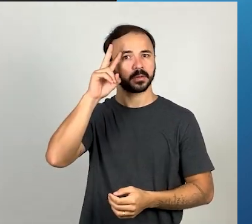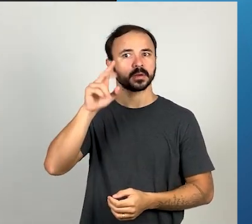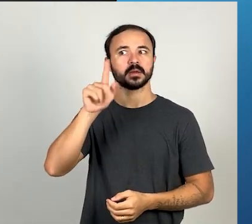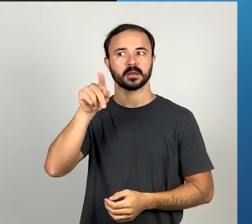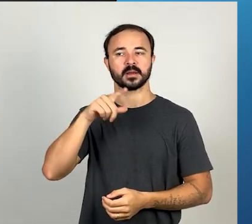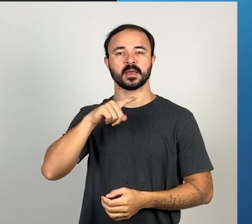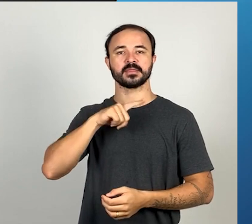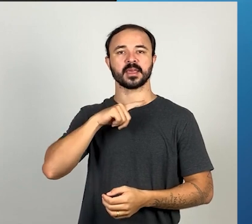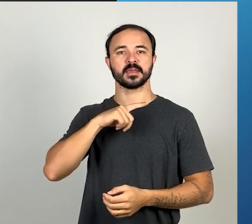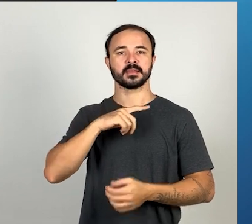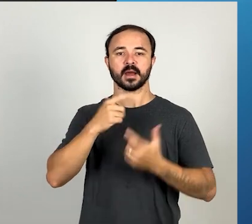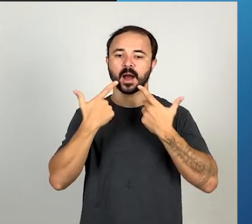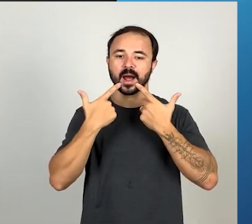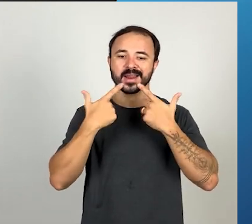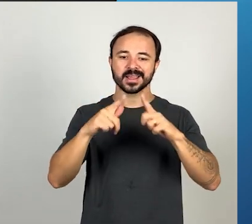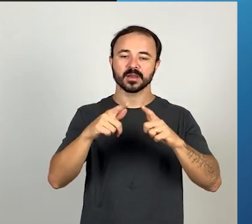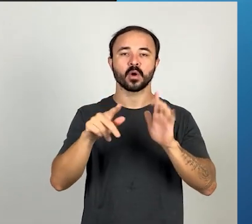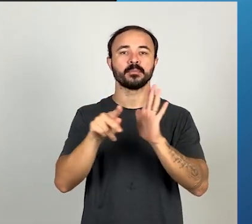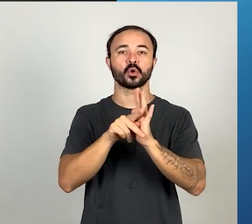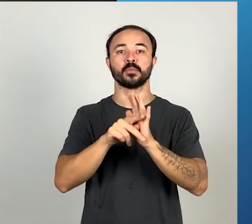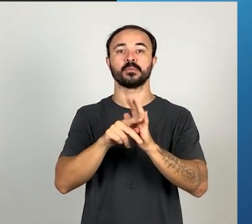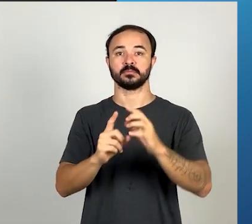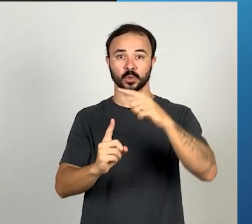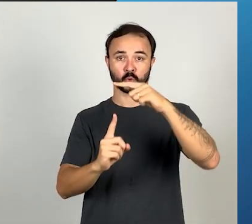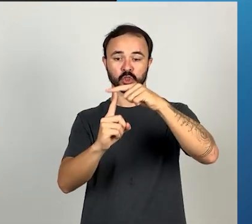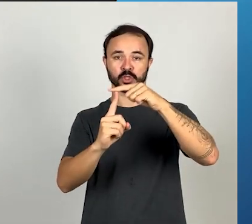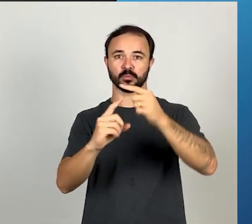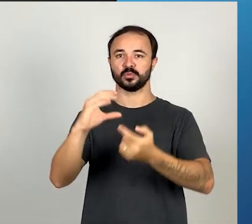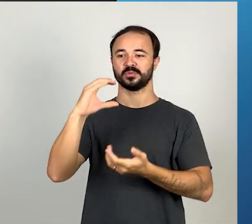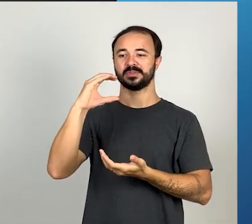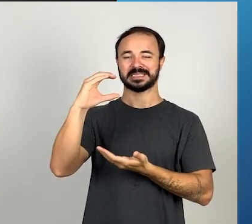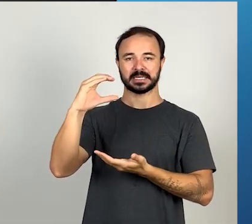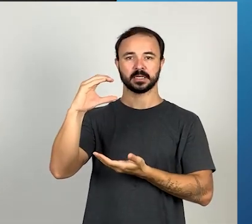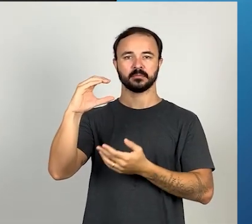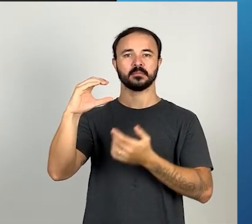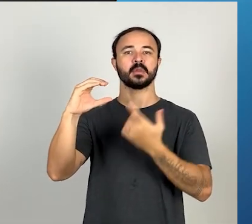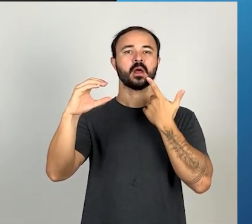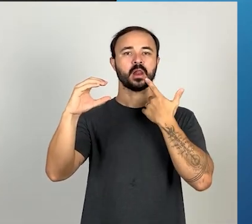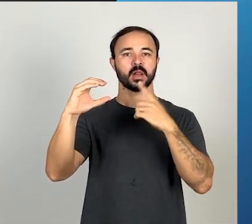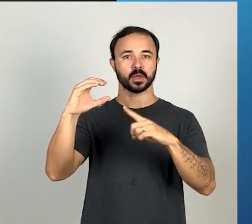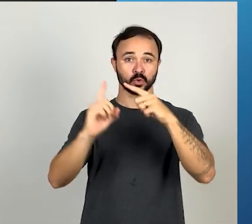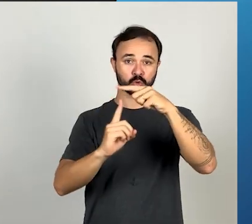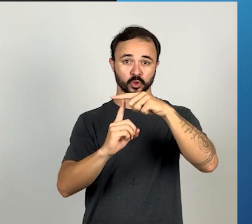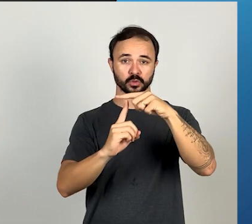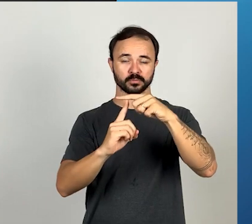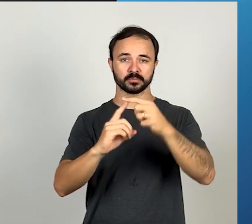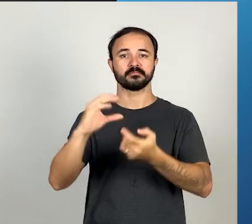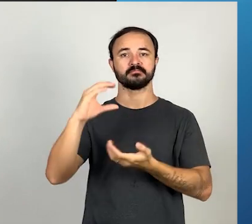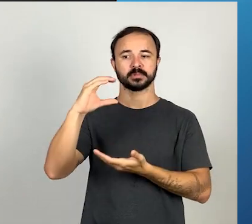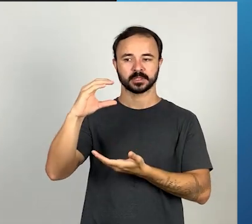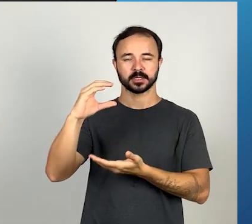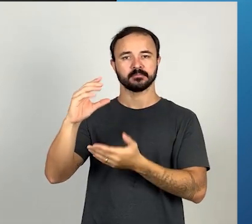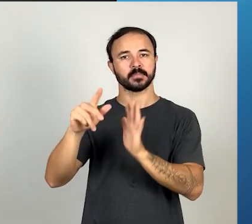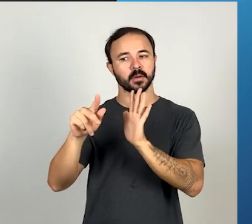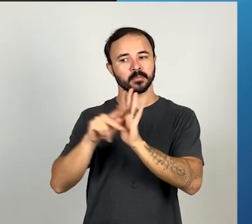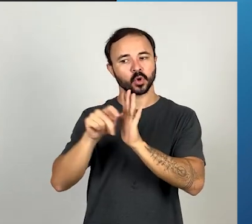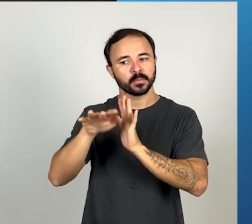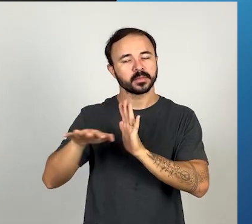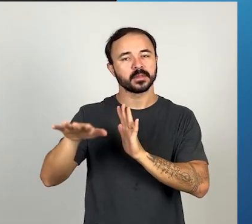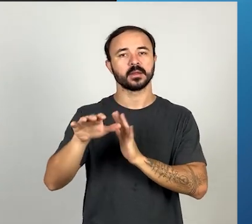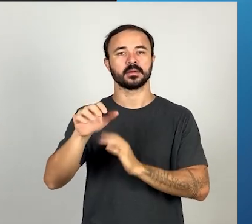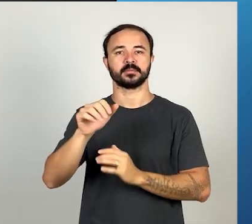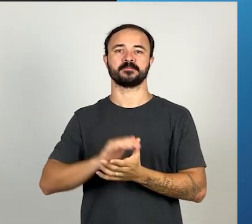para os atuadores. Ela nós temos duas partes principais, chamada de void setup, onde